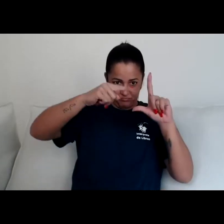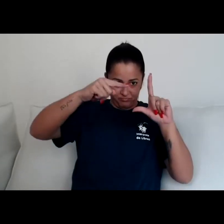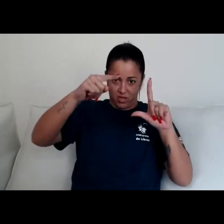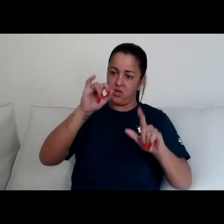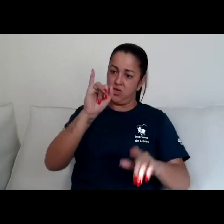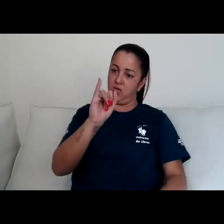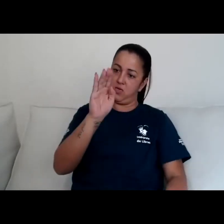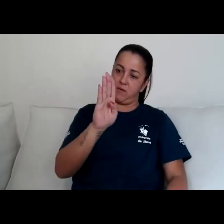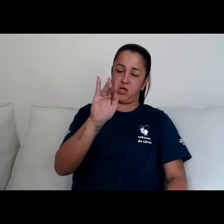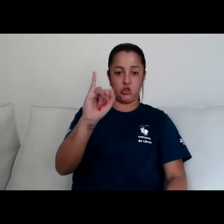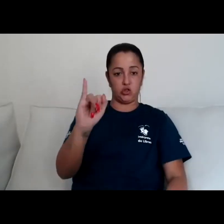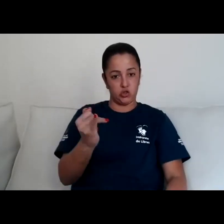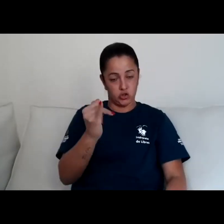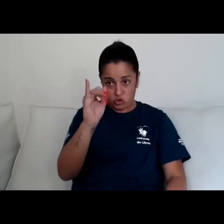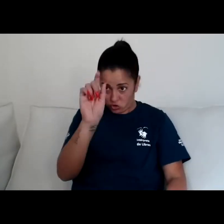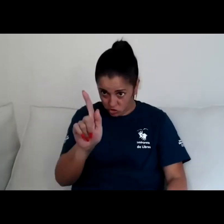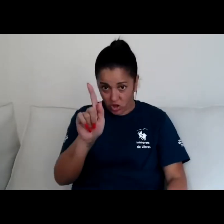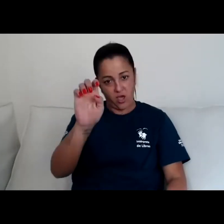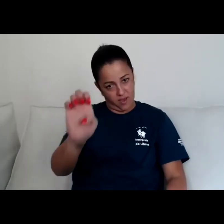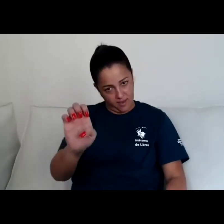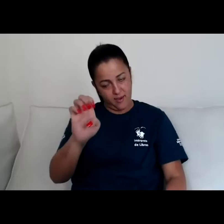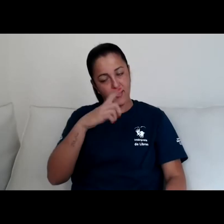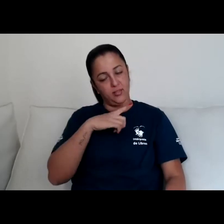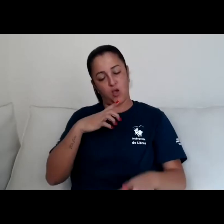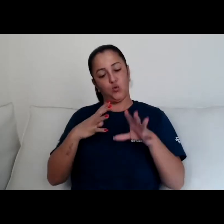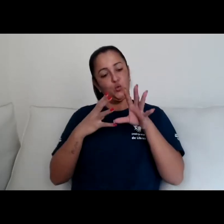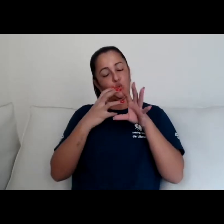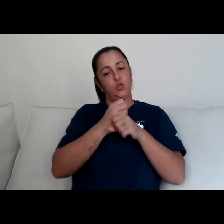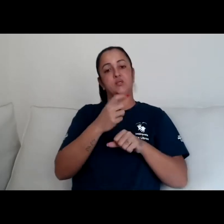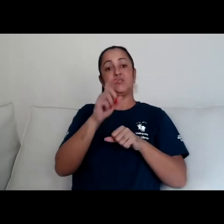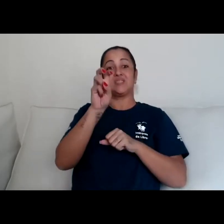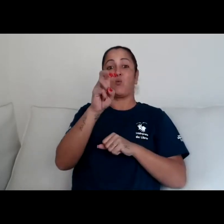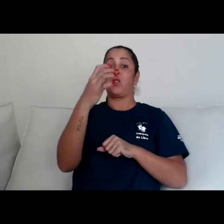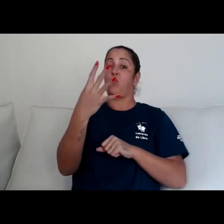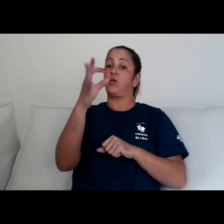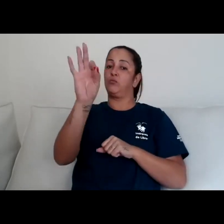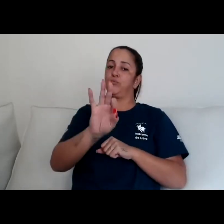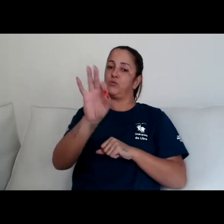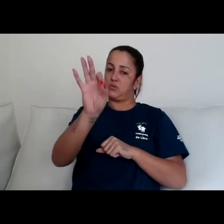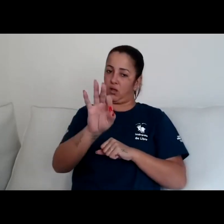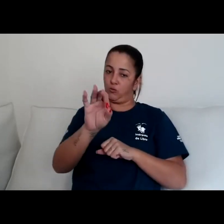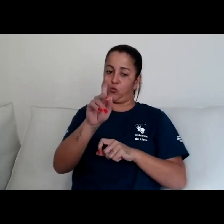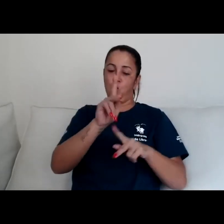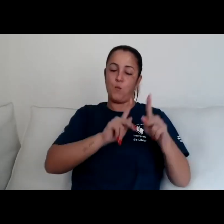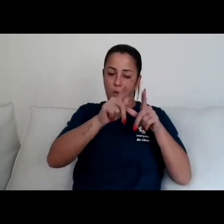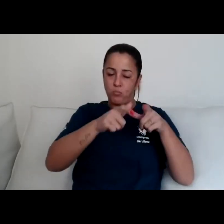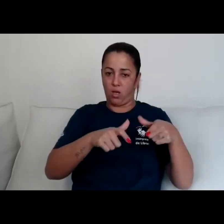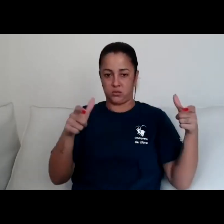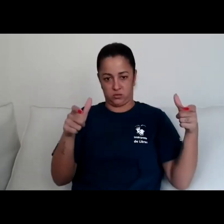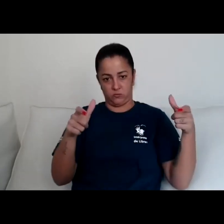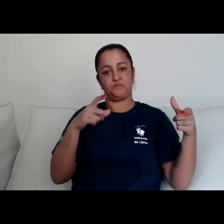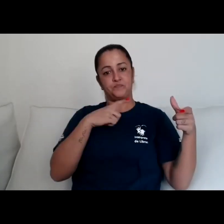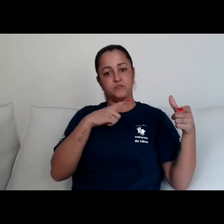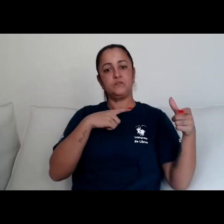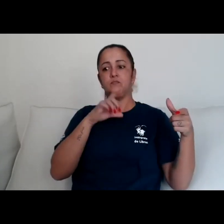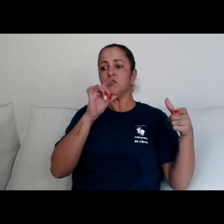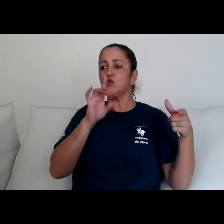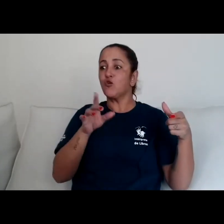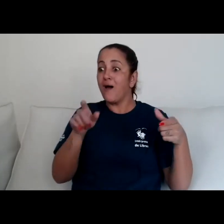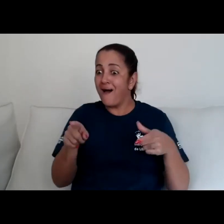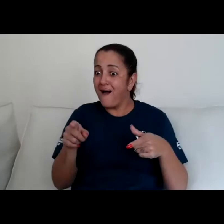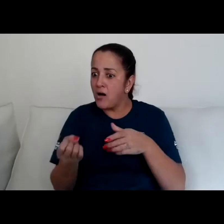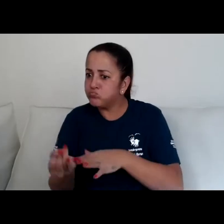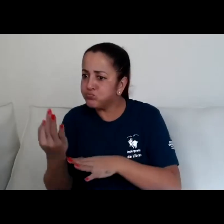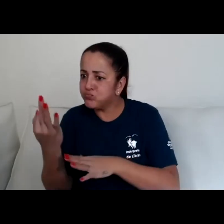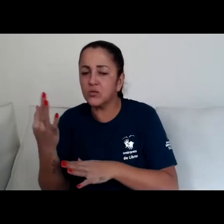ela soma mais de 54% da população. Então, só esse número já é o suficiente para a gente pensar